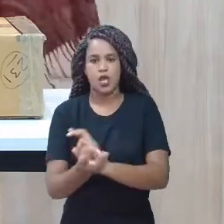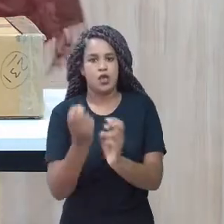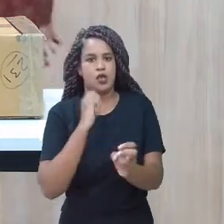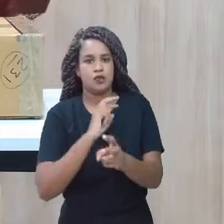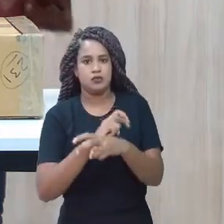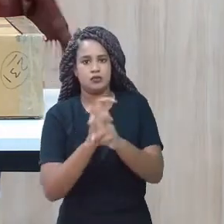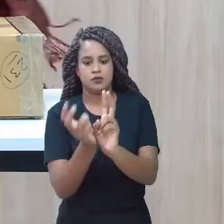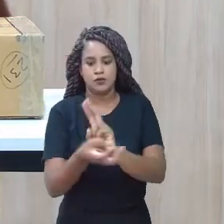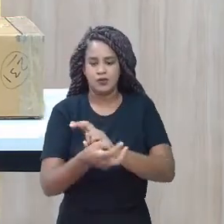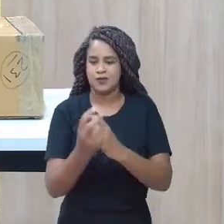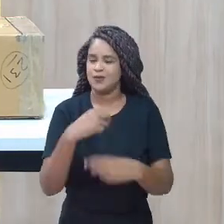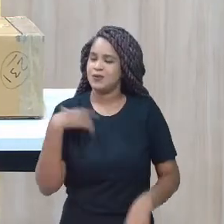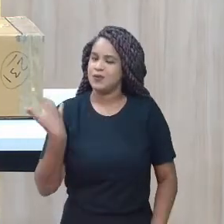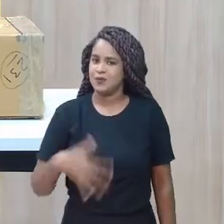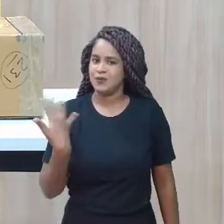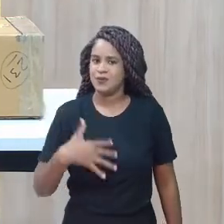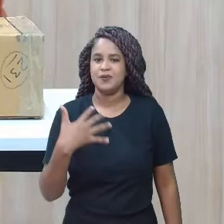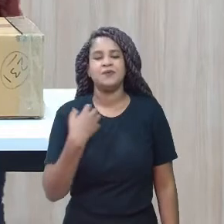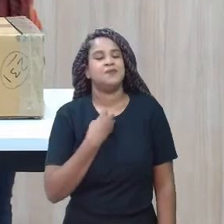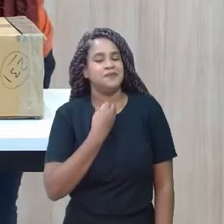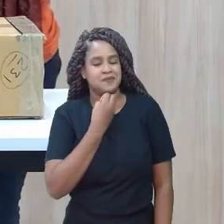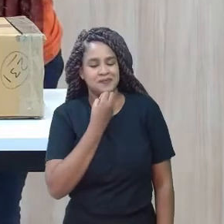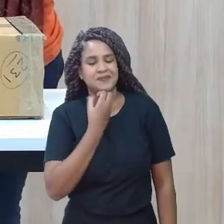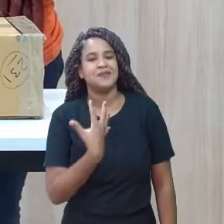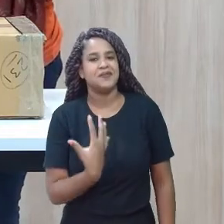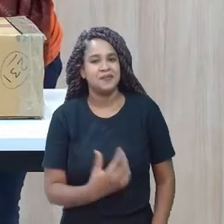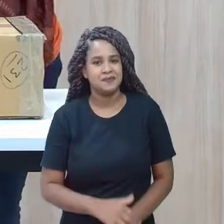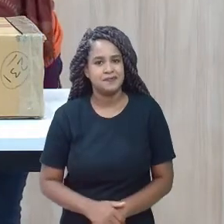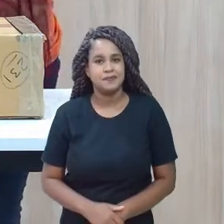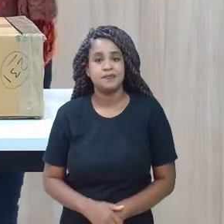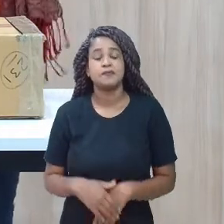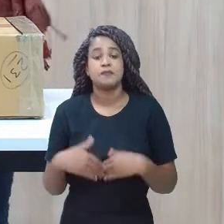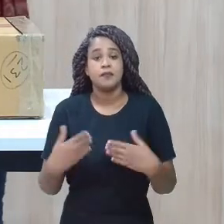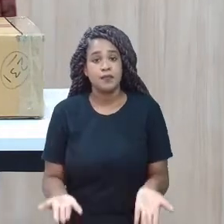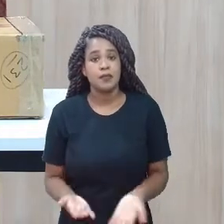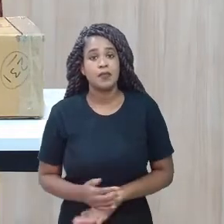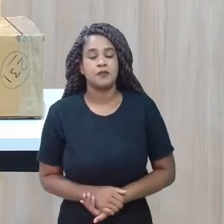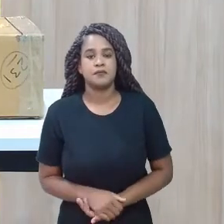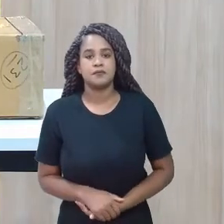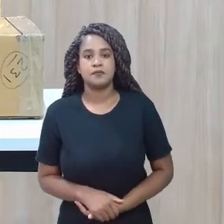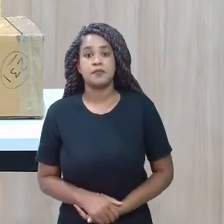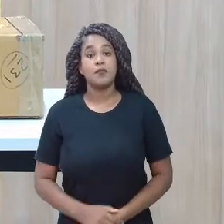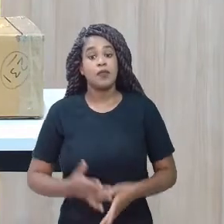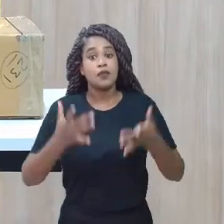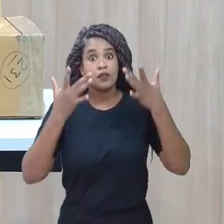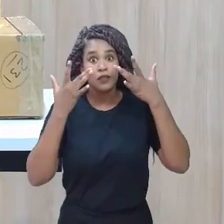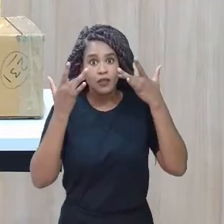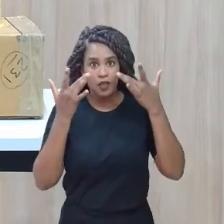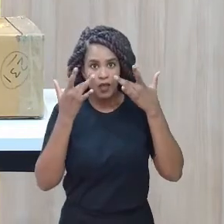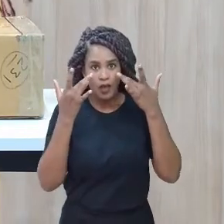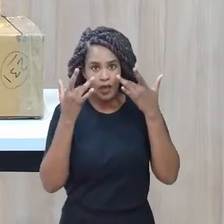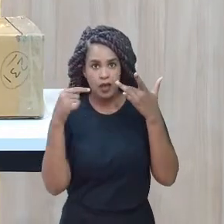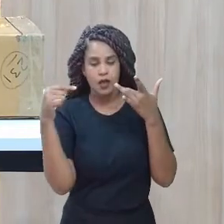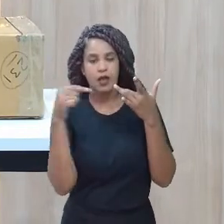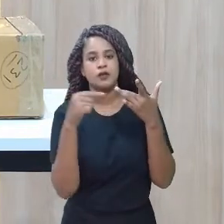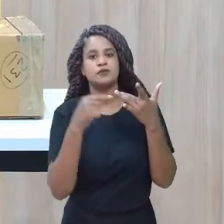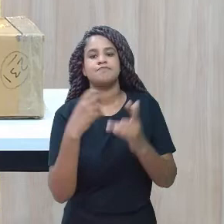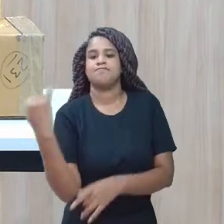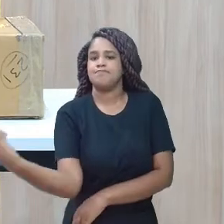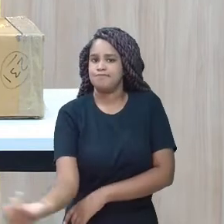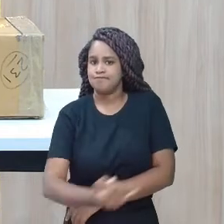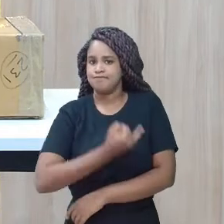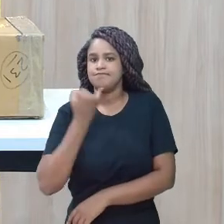exercícios. Menina, é bom demais. Então, o teatro é realmente